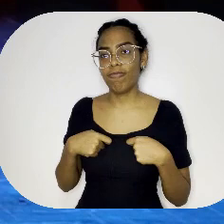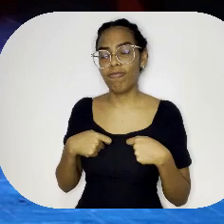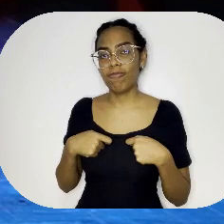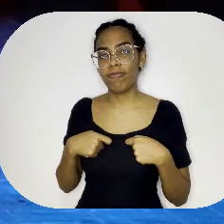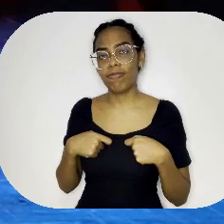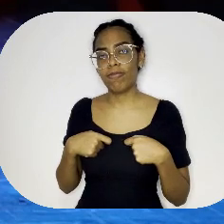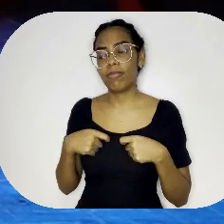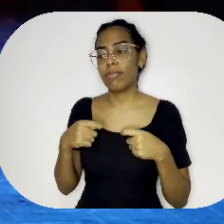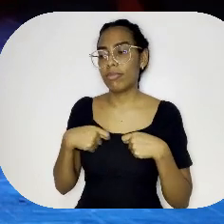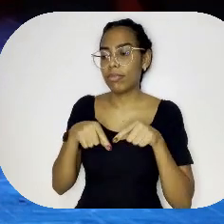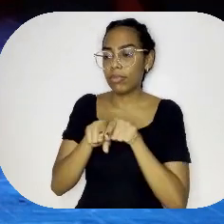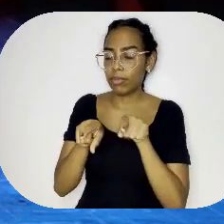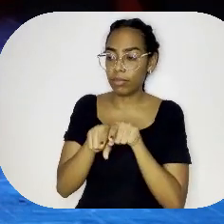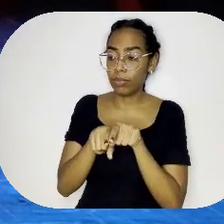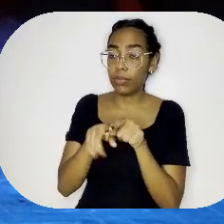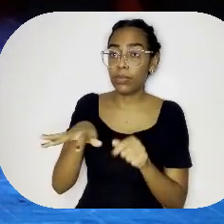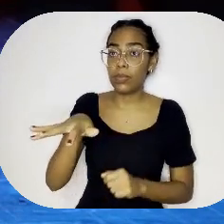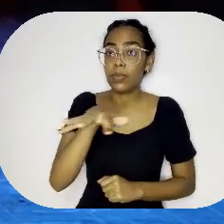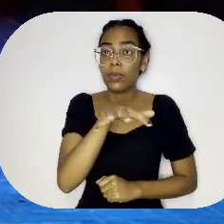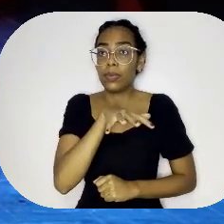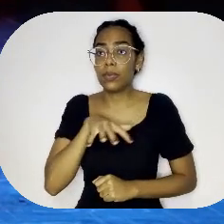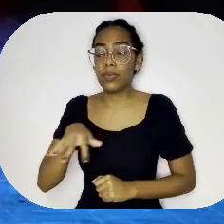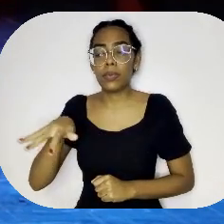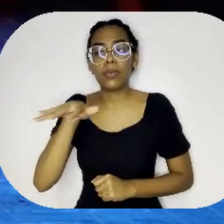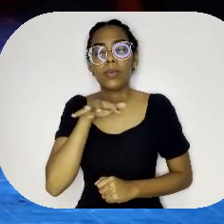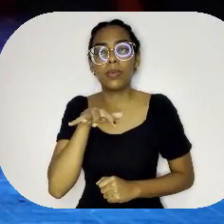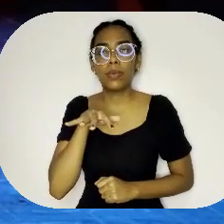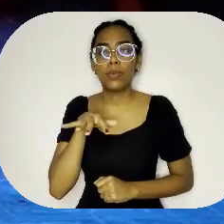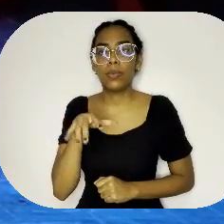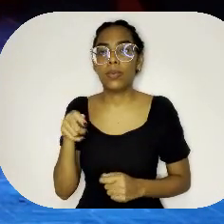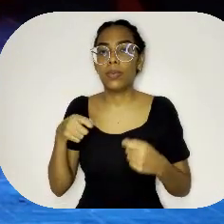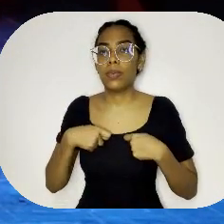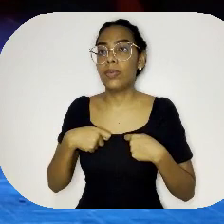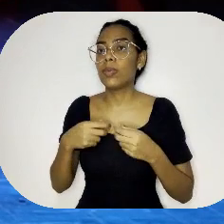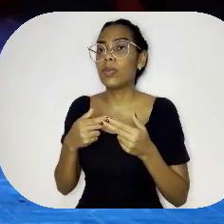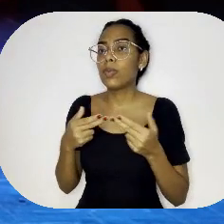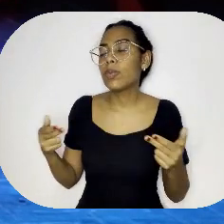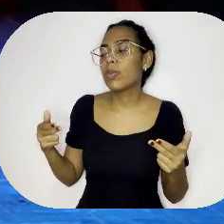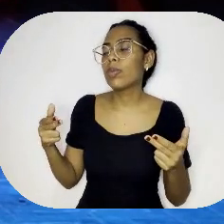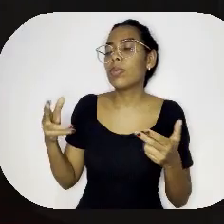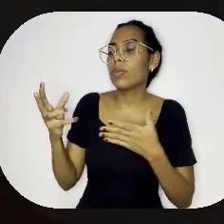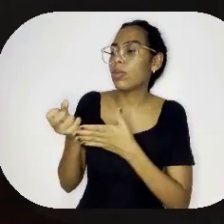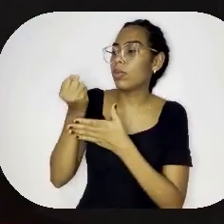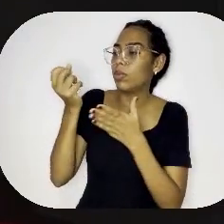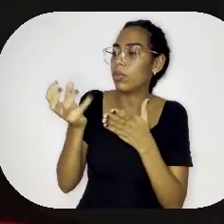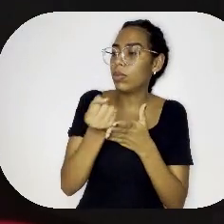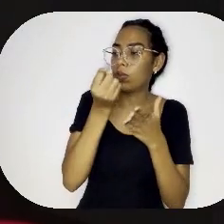Se, pois, como anjo sois dos meus altares, foreis o meu custódio e a minha guarda,